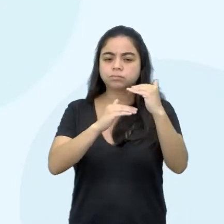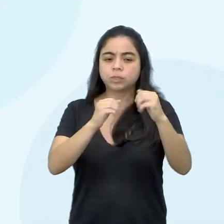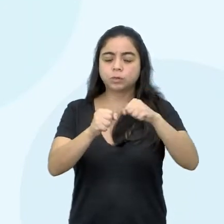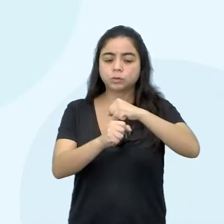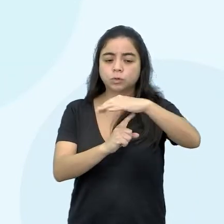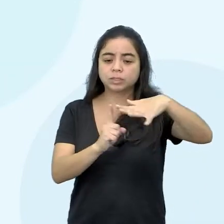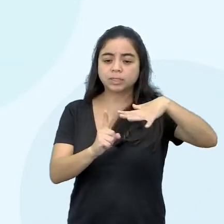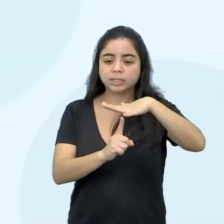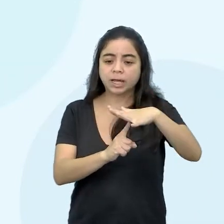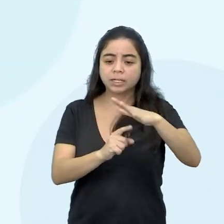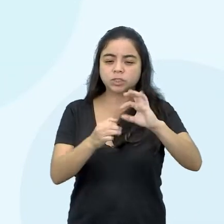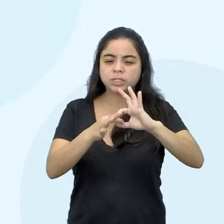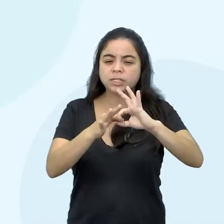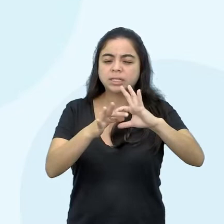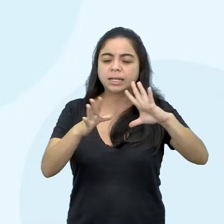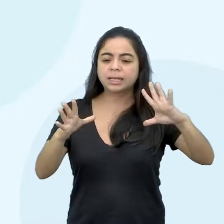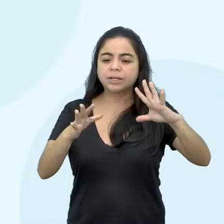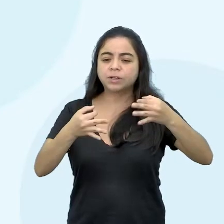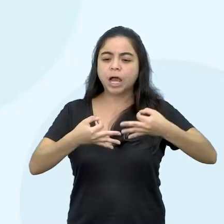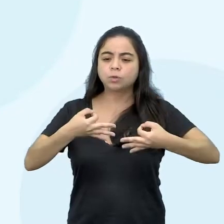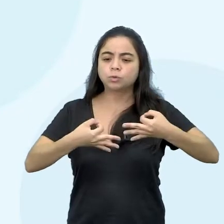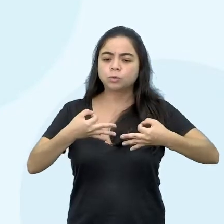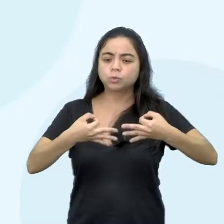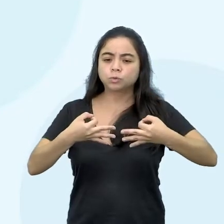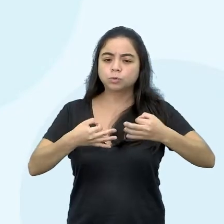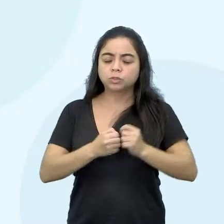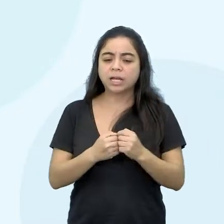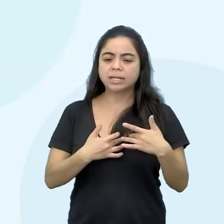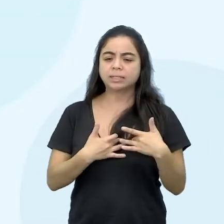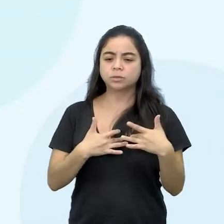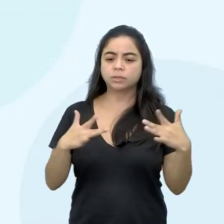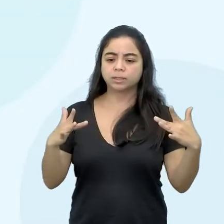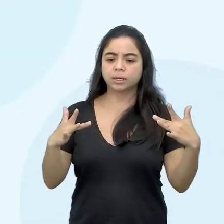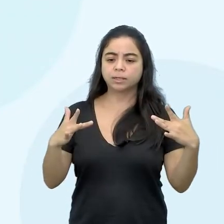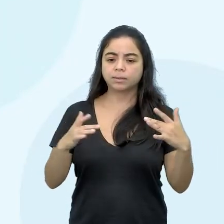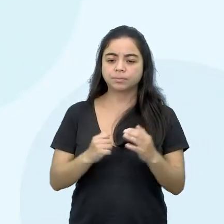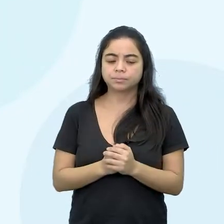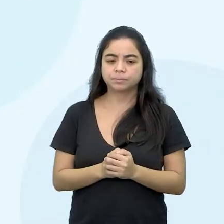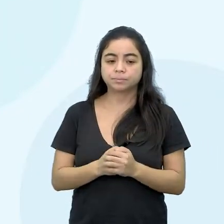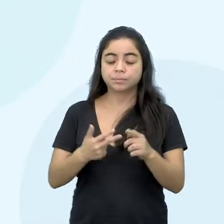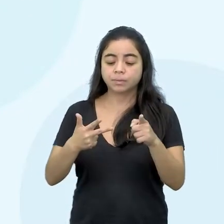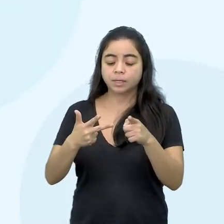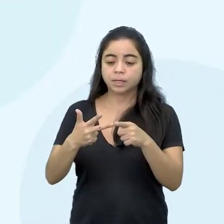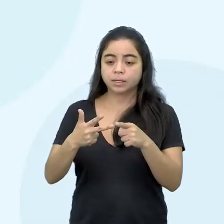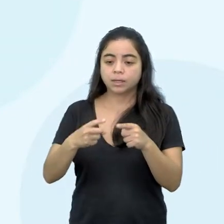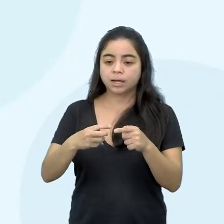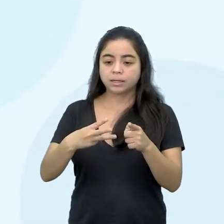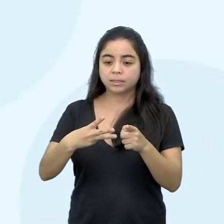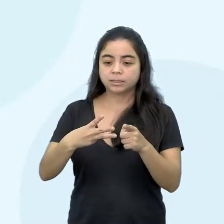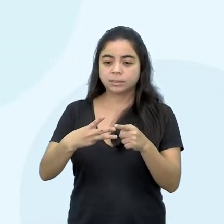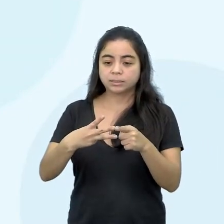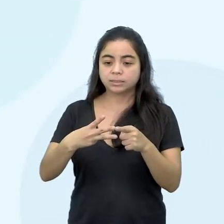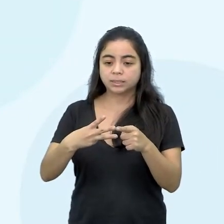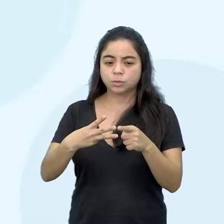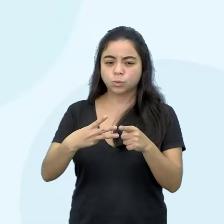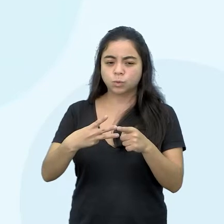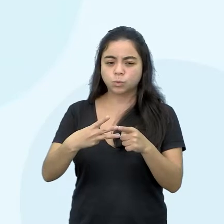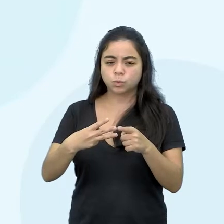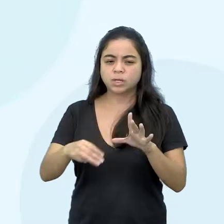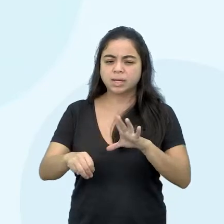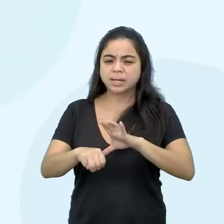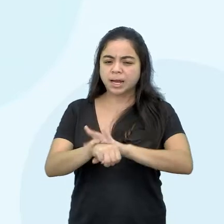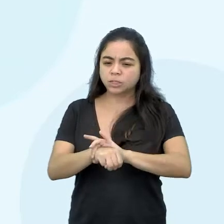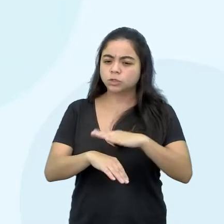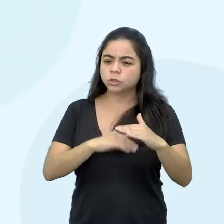uma sociedade livre, justa e solidária. Em segundo lugar, garantir o